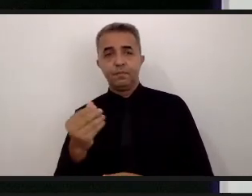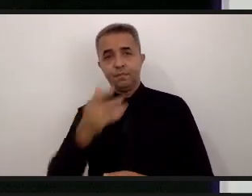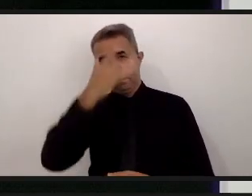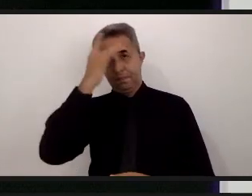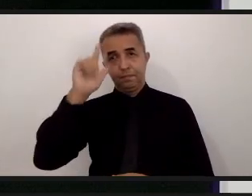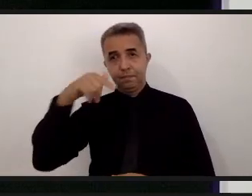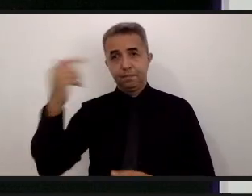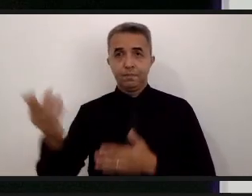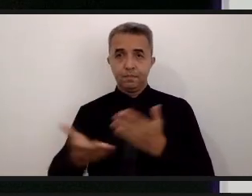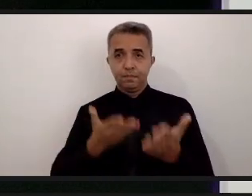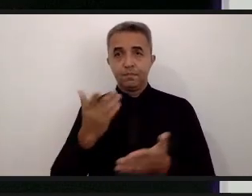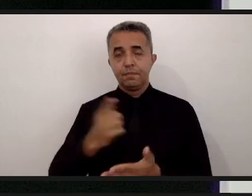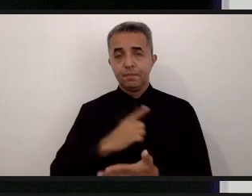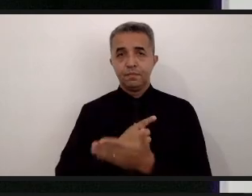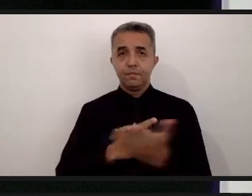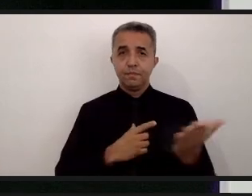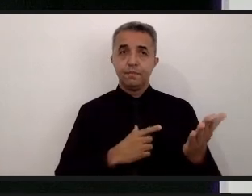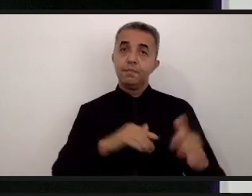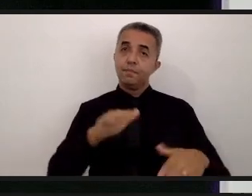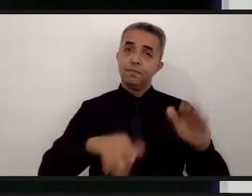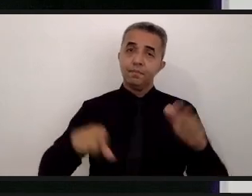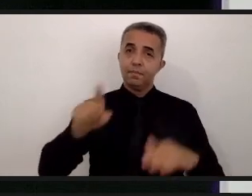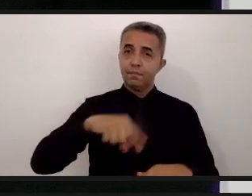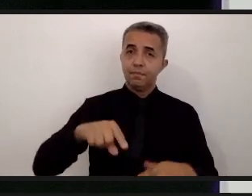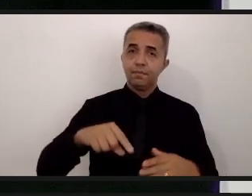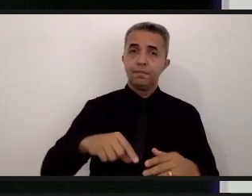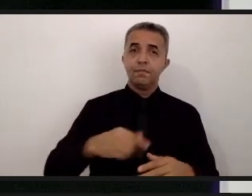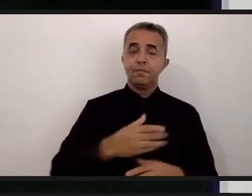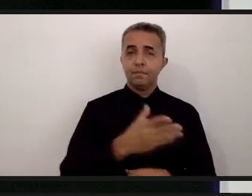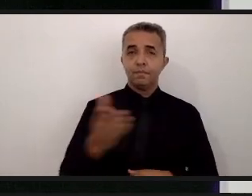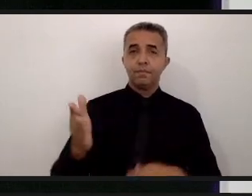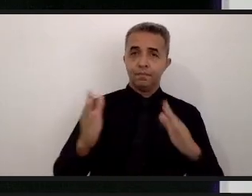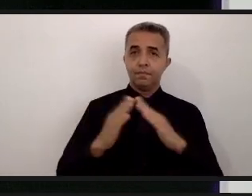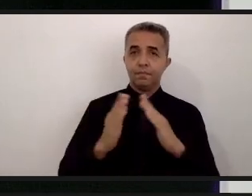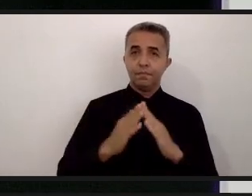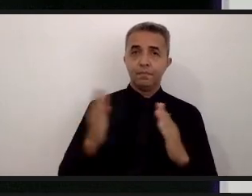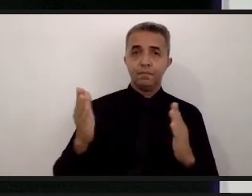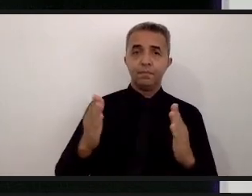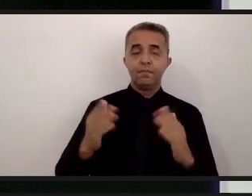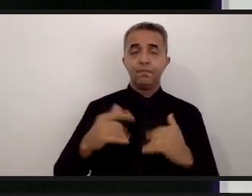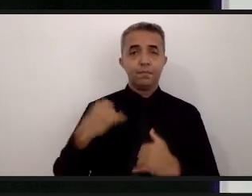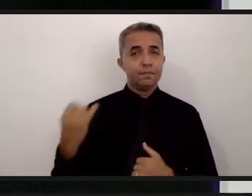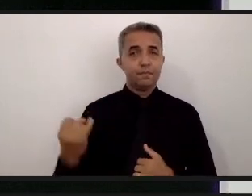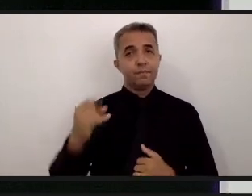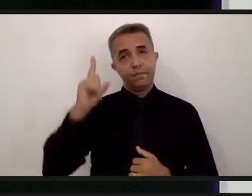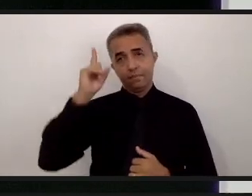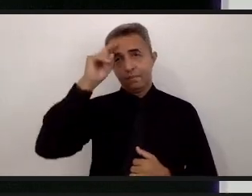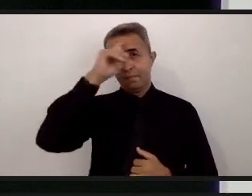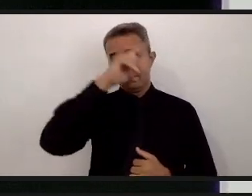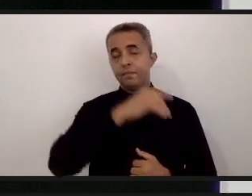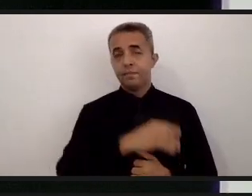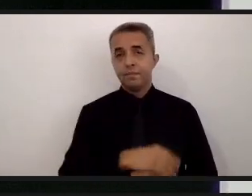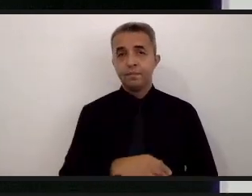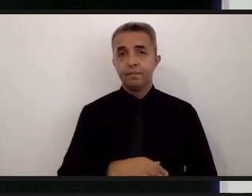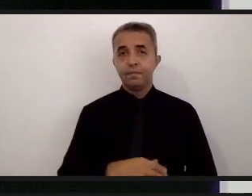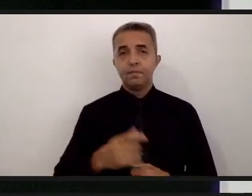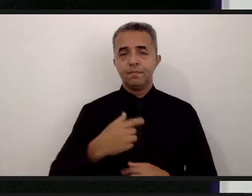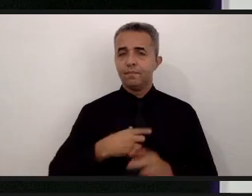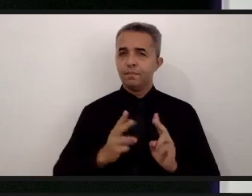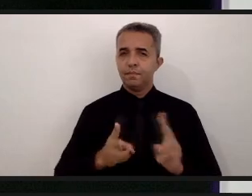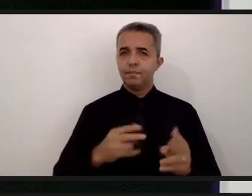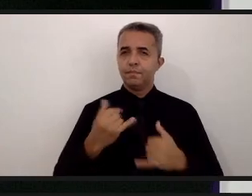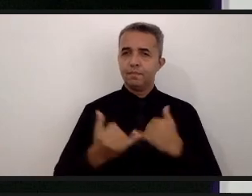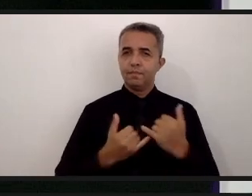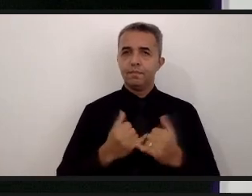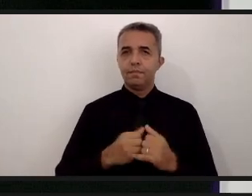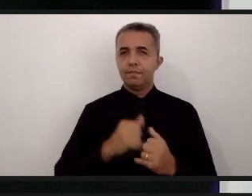nos deixando para o final. Muitas administram sua casa, que para mim é a coisa mais difícil. Eu sempre brinco que equilibrar os pratinhos